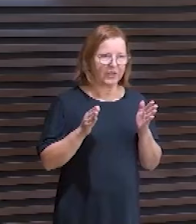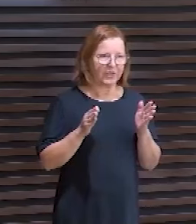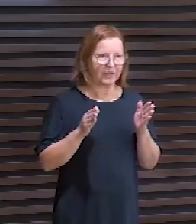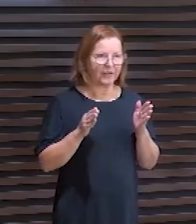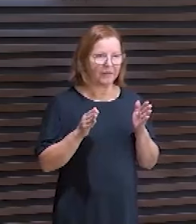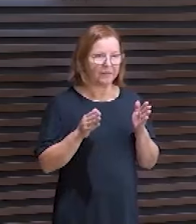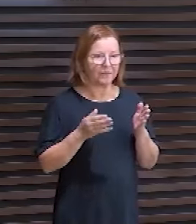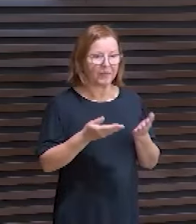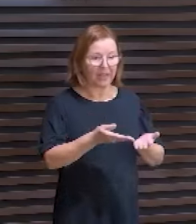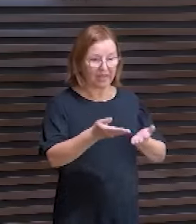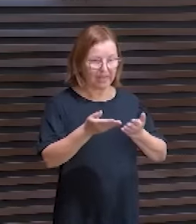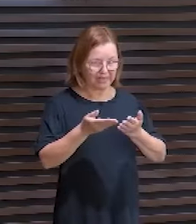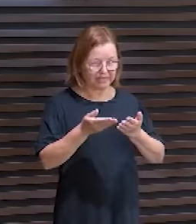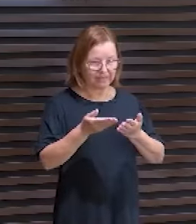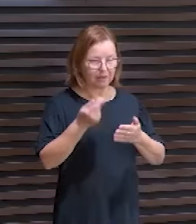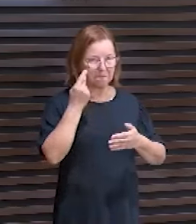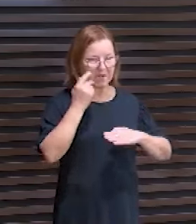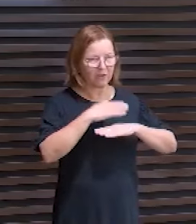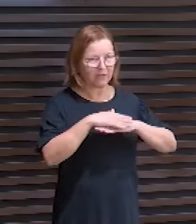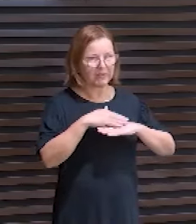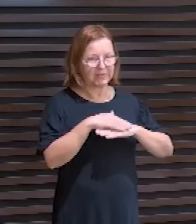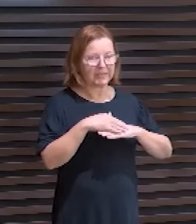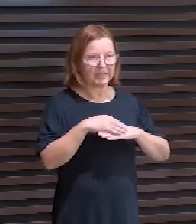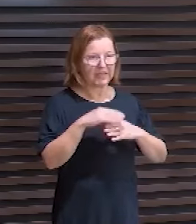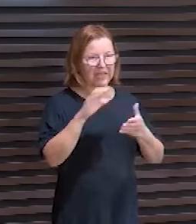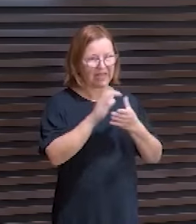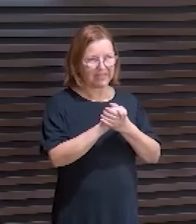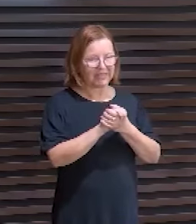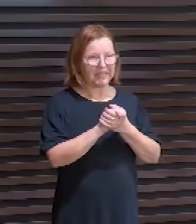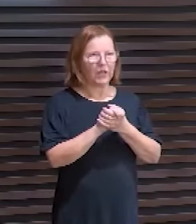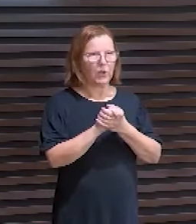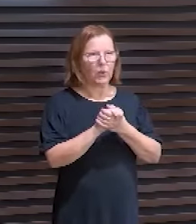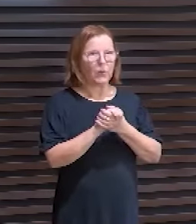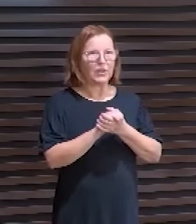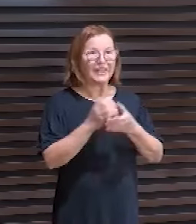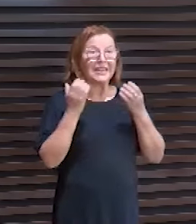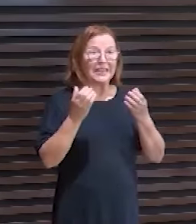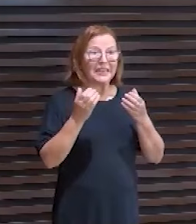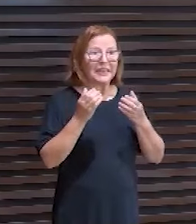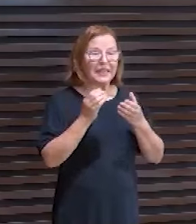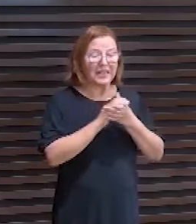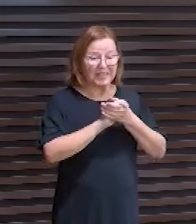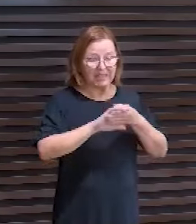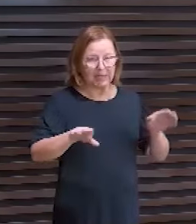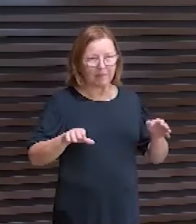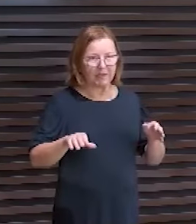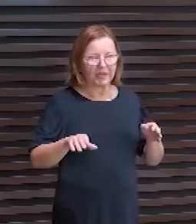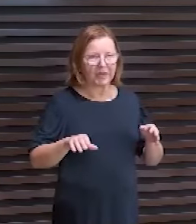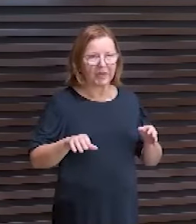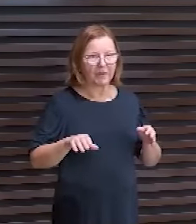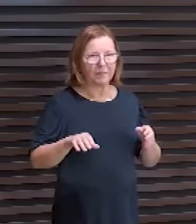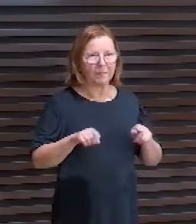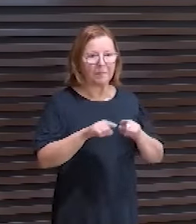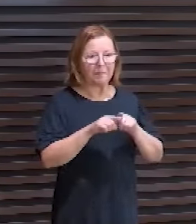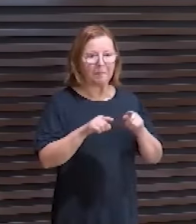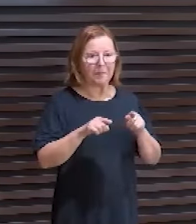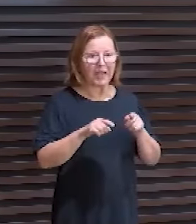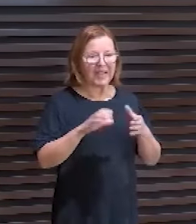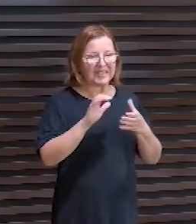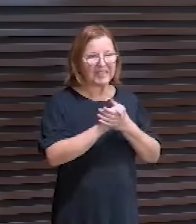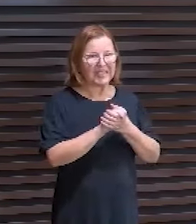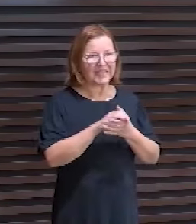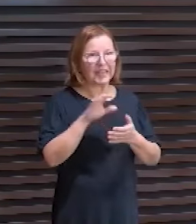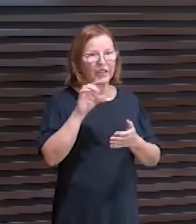casamento se meses de casamento e já não aguentam mais que que